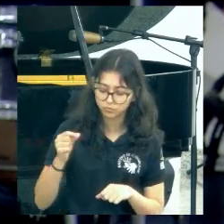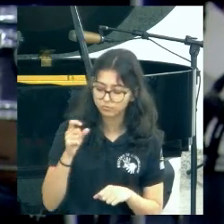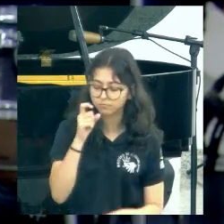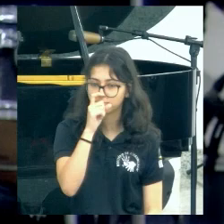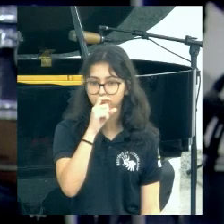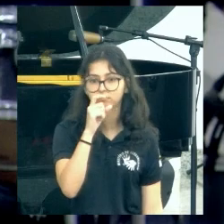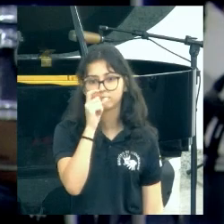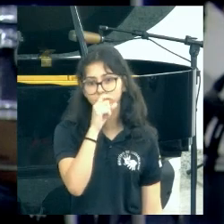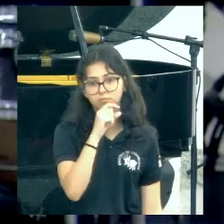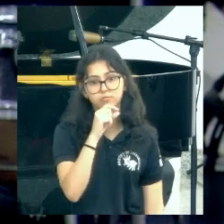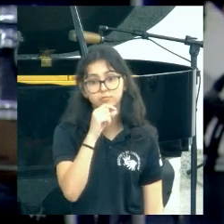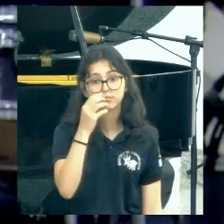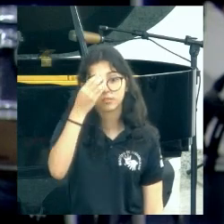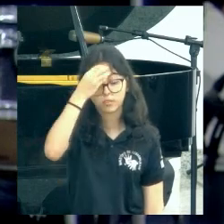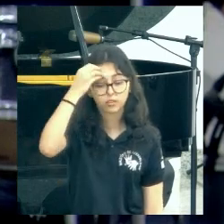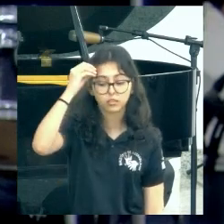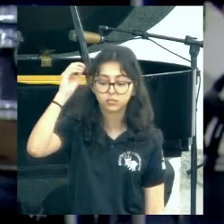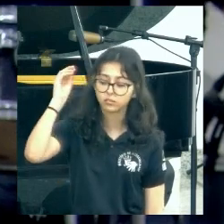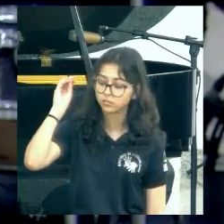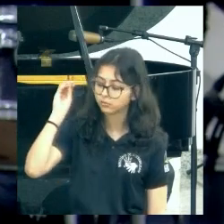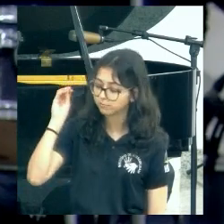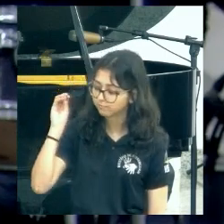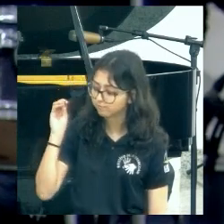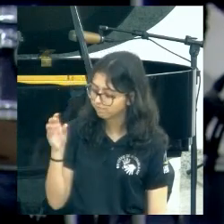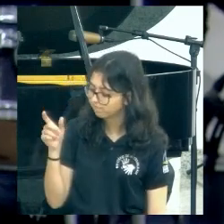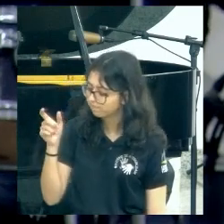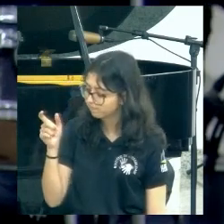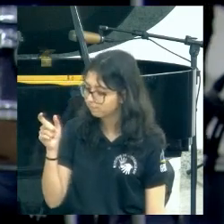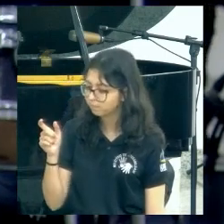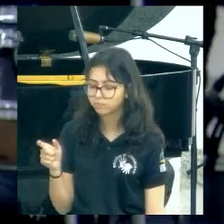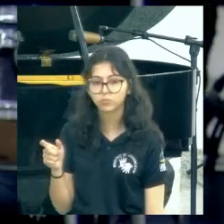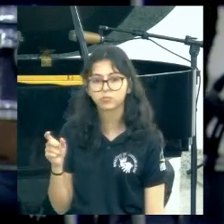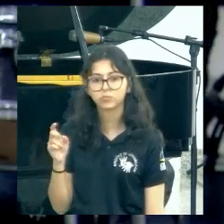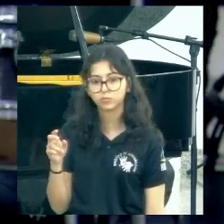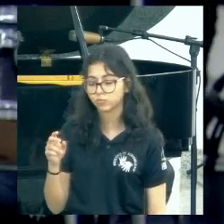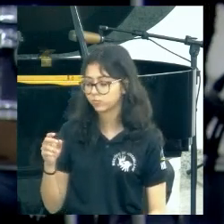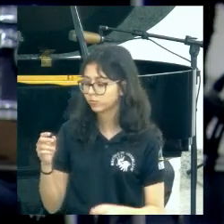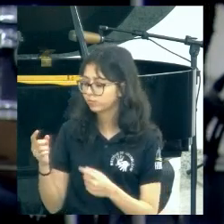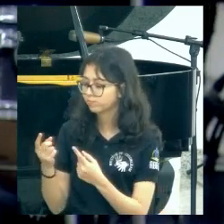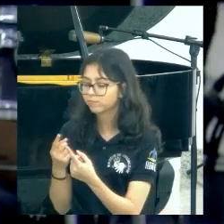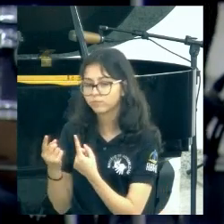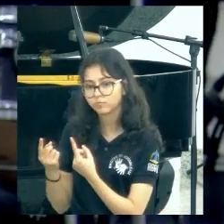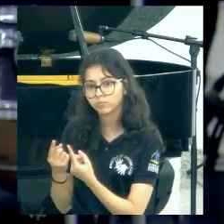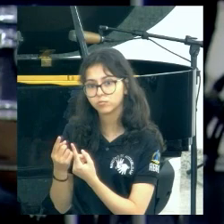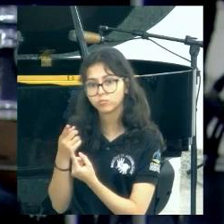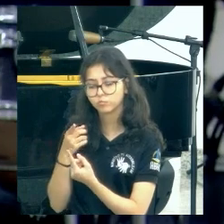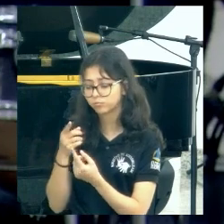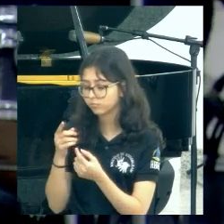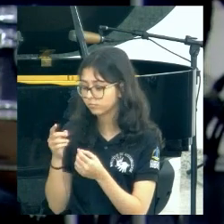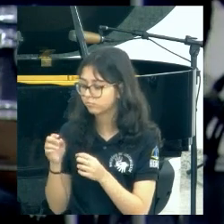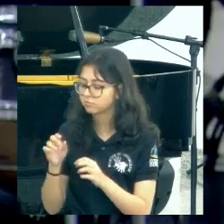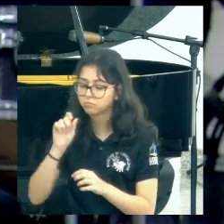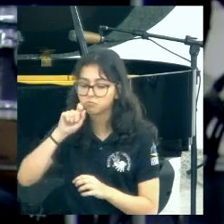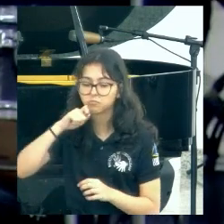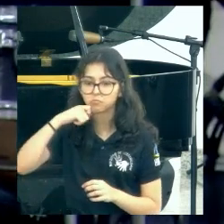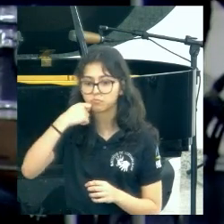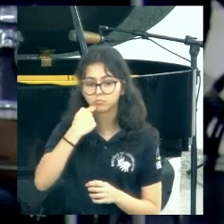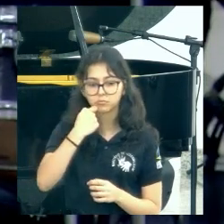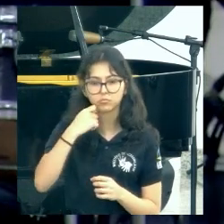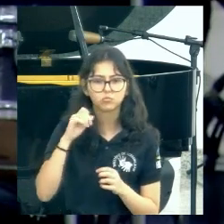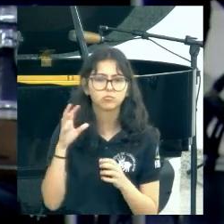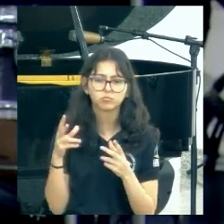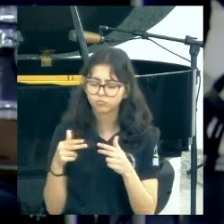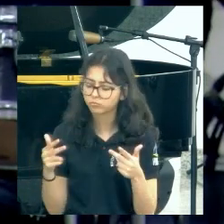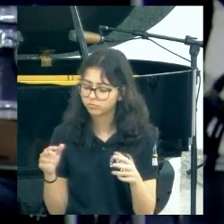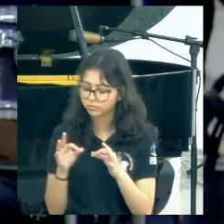sabe, e esquecer quem dividiu com você só tinha um pão, sabe, só tinha um ovo. E sabe o que é